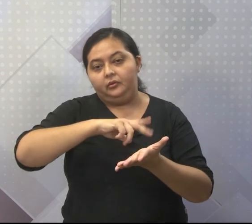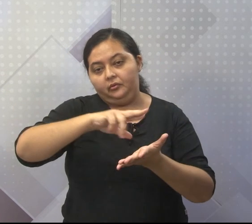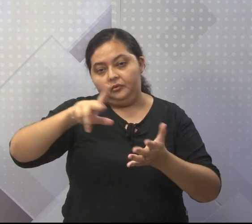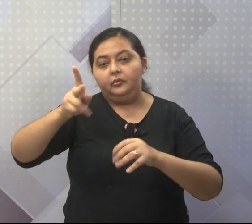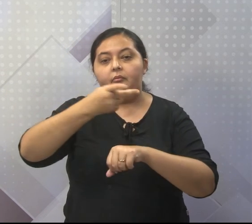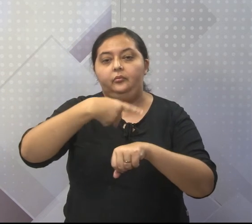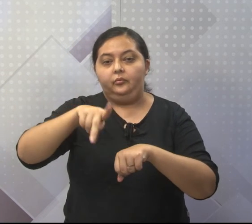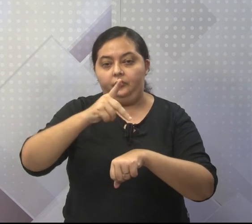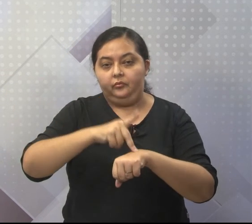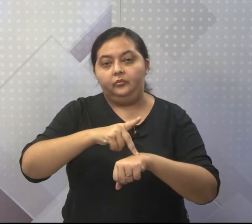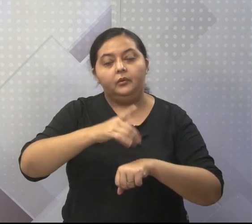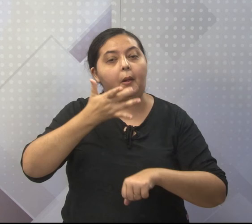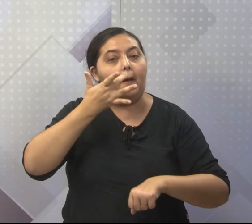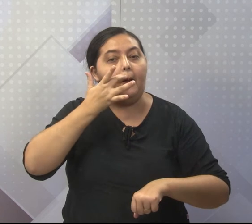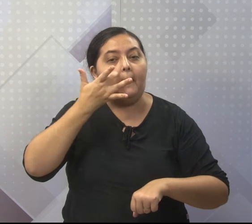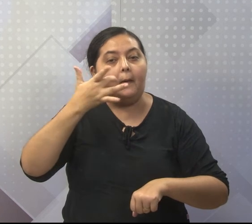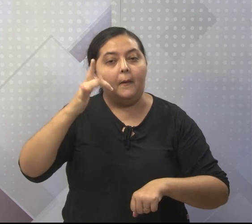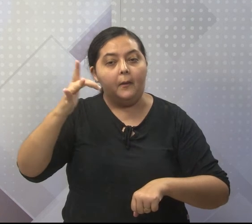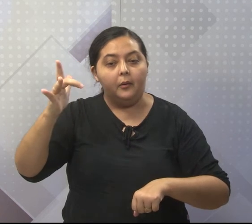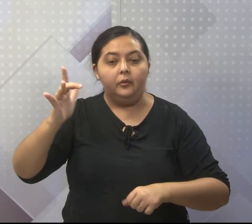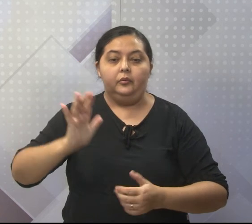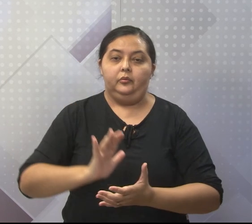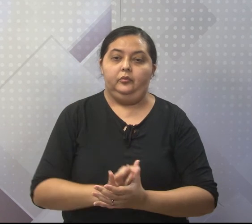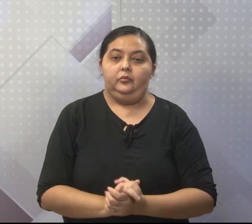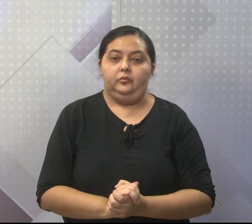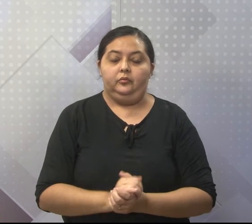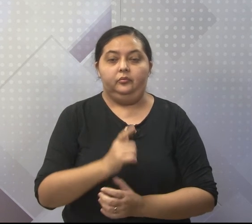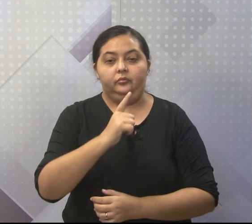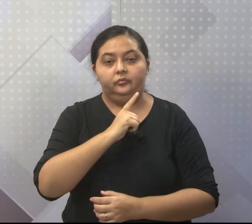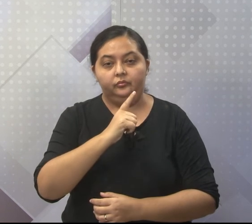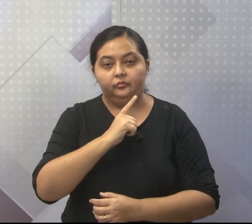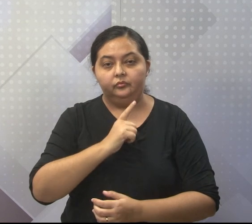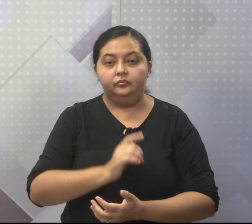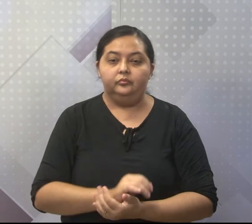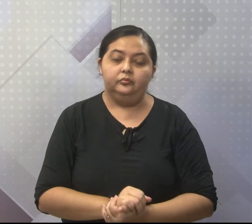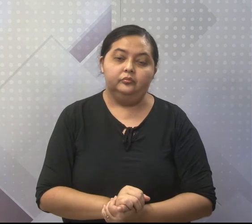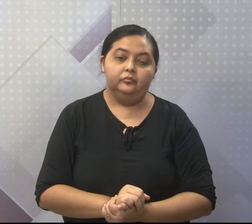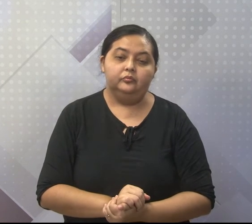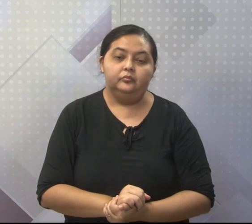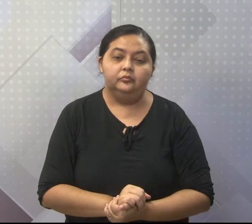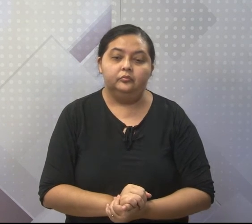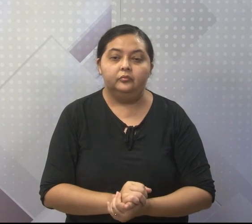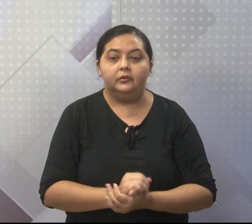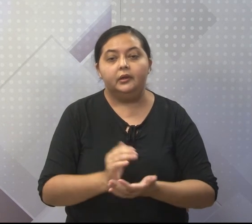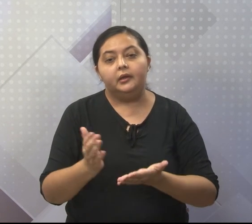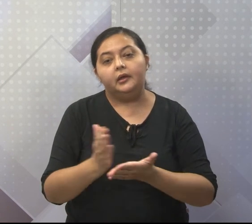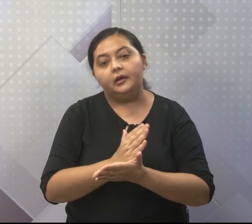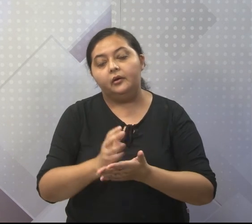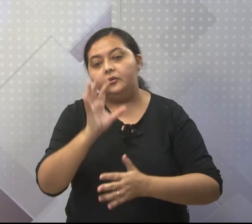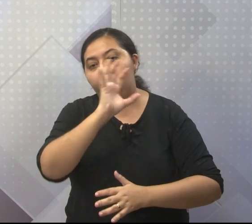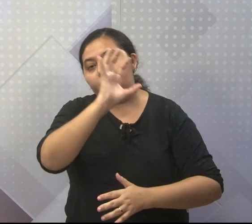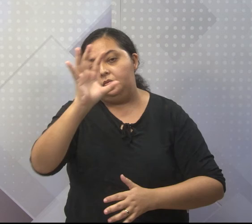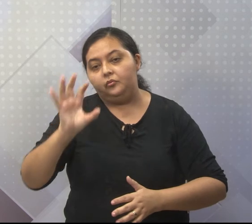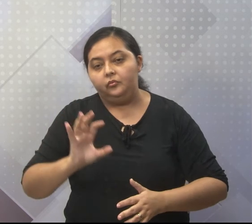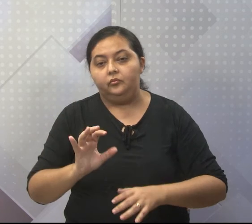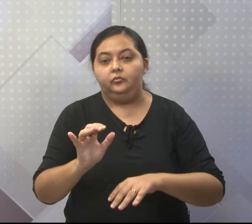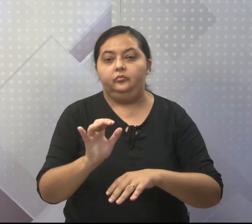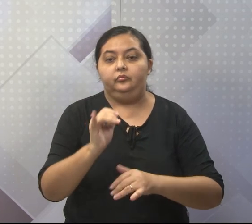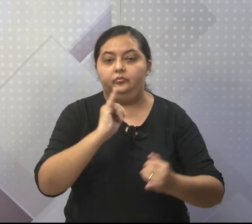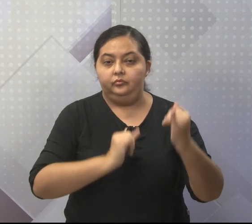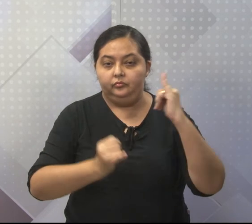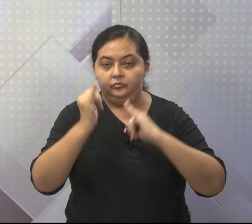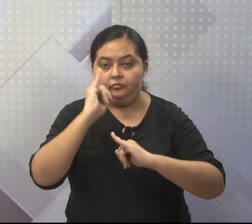também tem a exploração grande de ouro e algumas regiões industrializadas